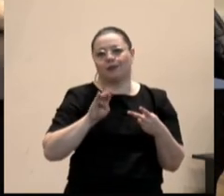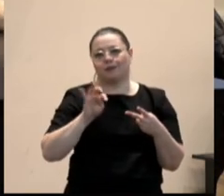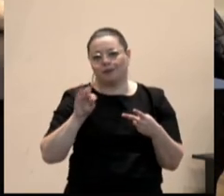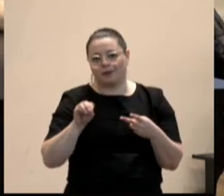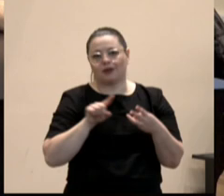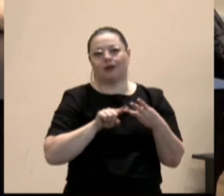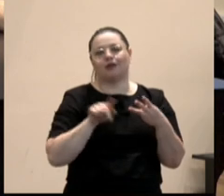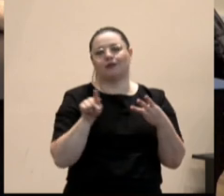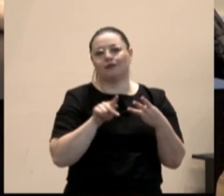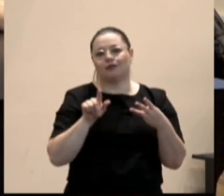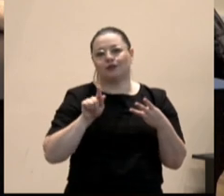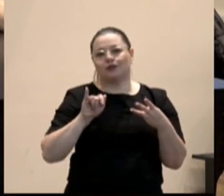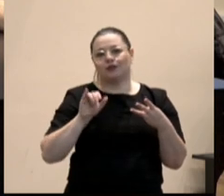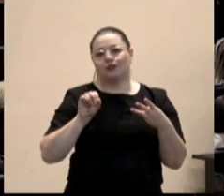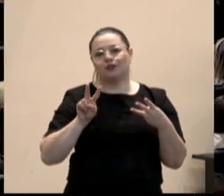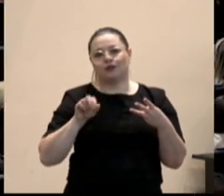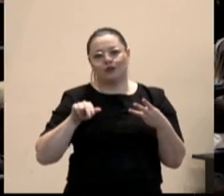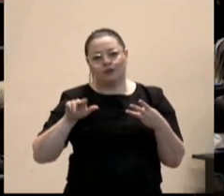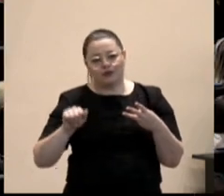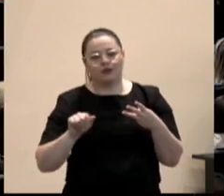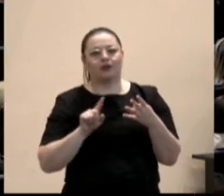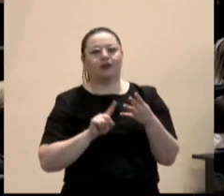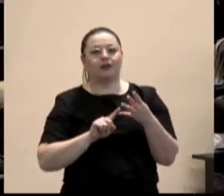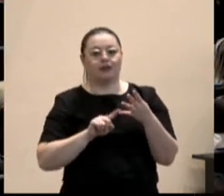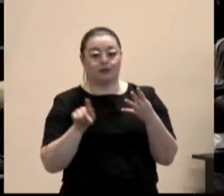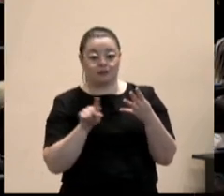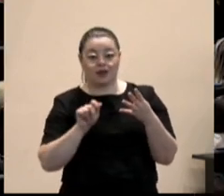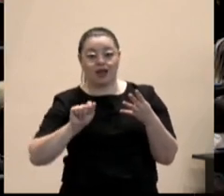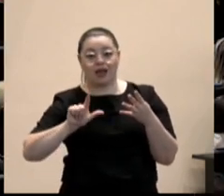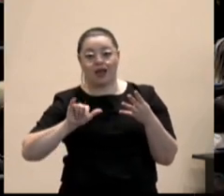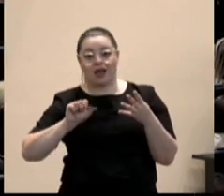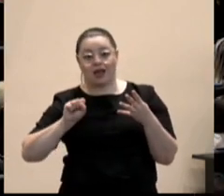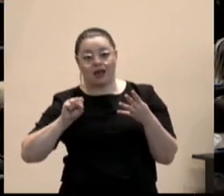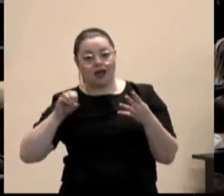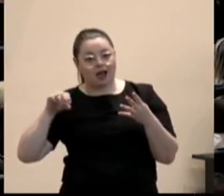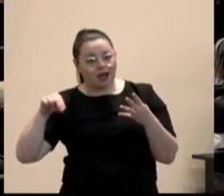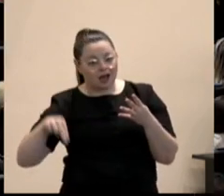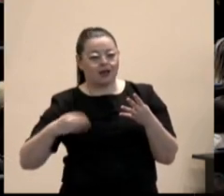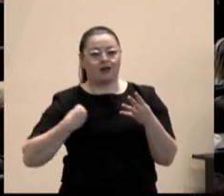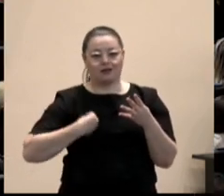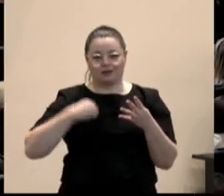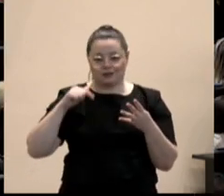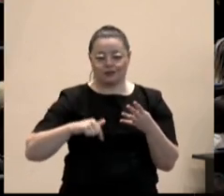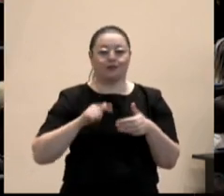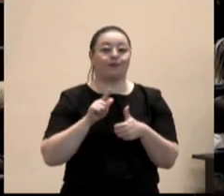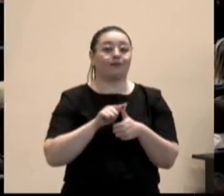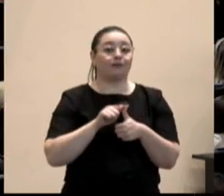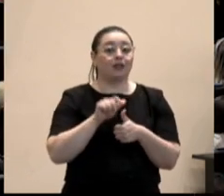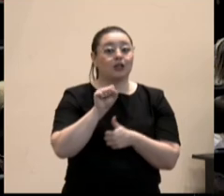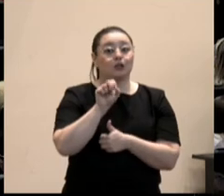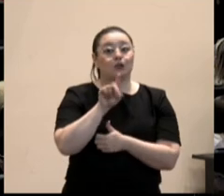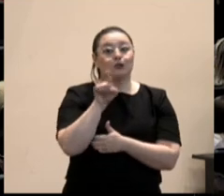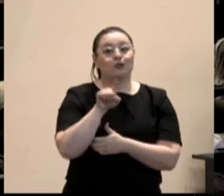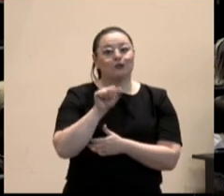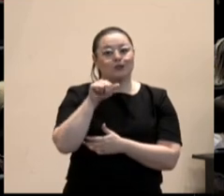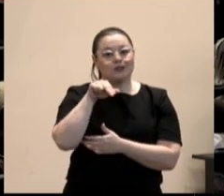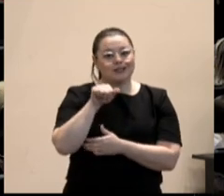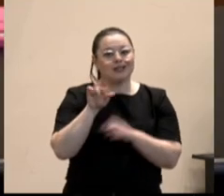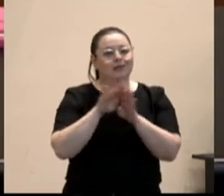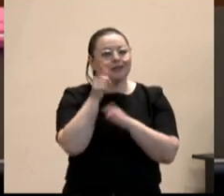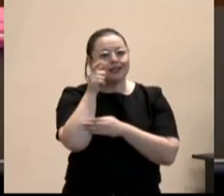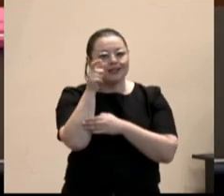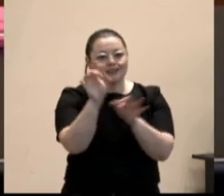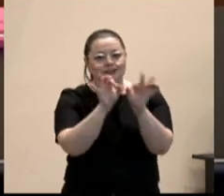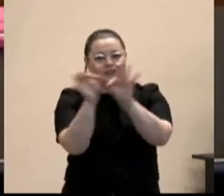Luiz Dourado, o Alisson, que também está aqui presente, da Suzane, que nos assiste, nos acompanha,